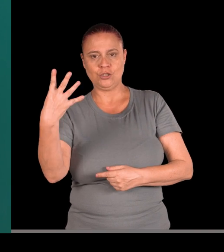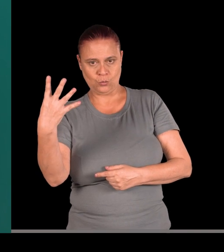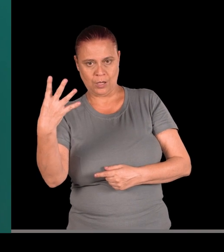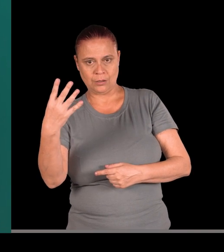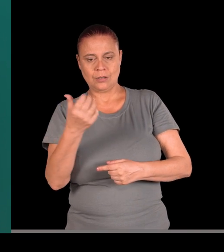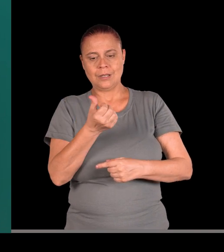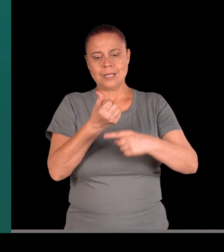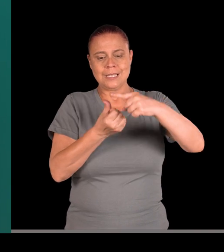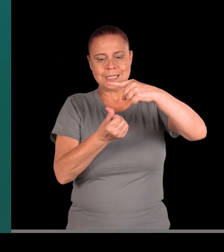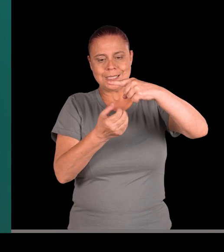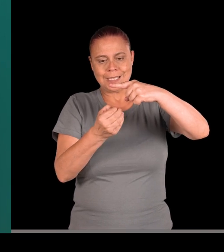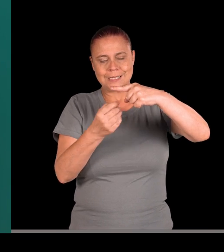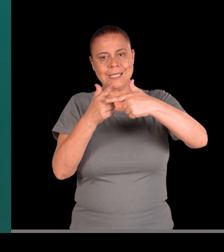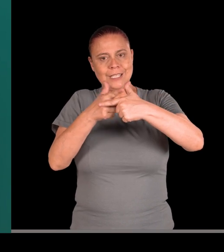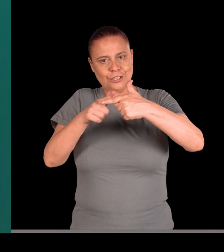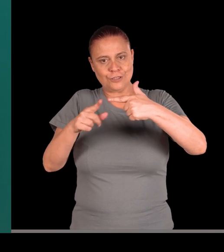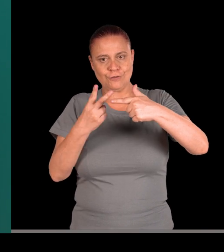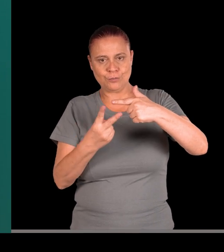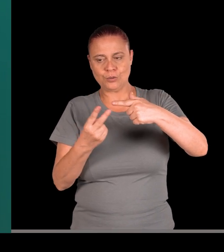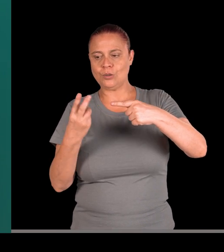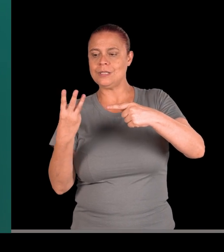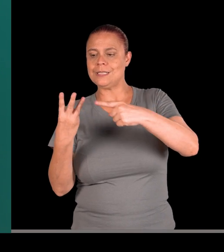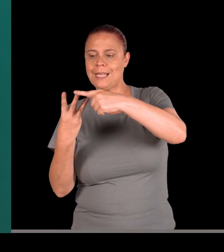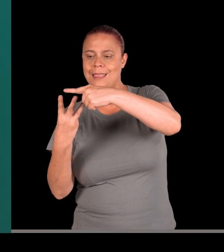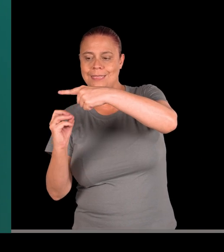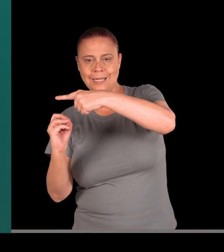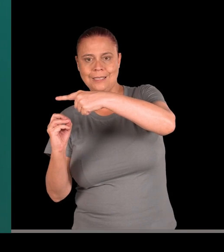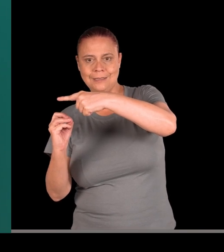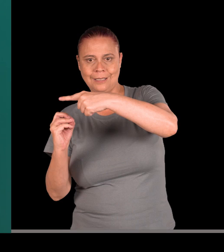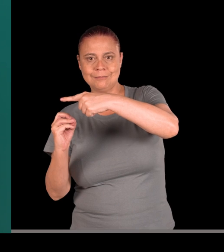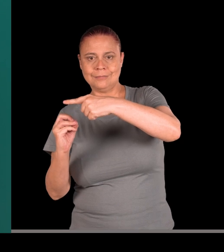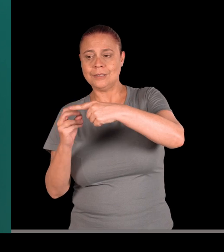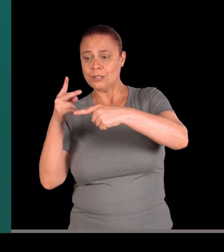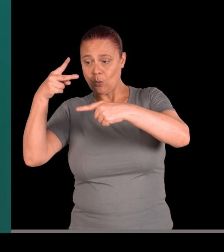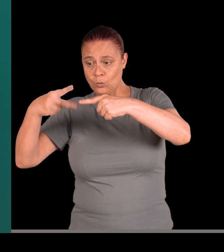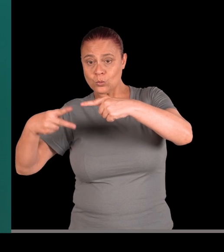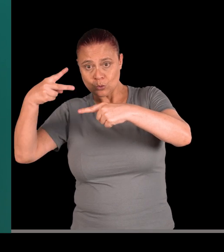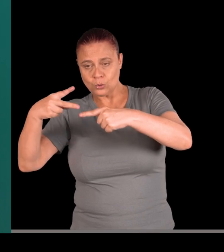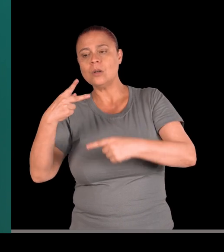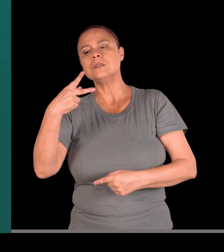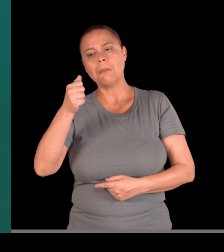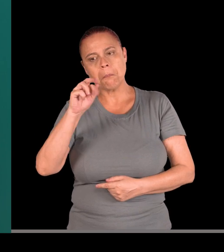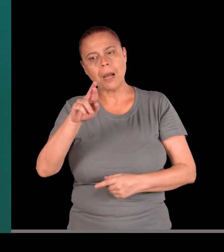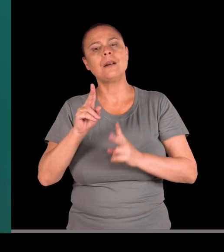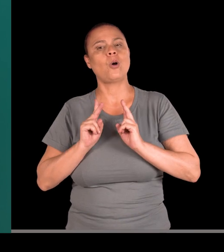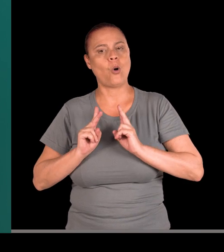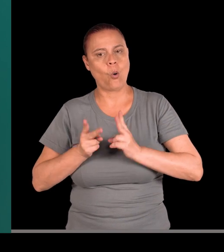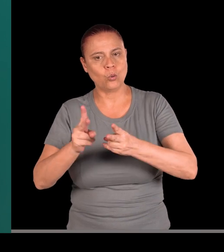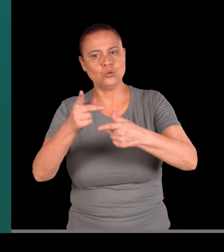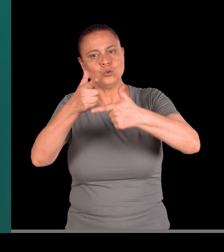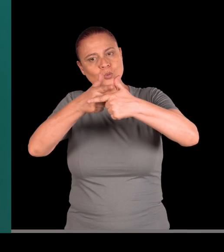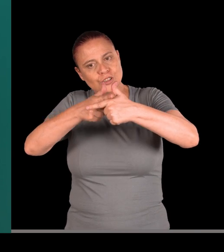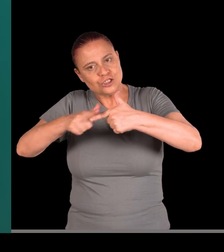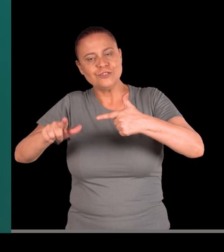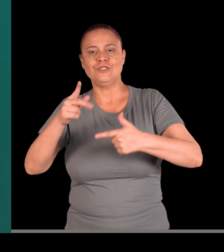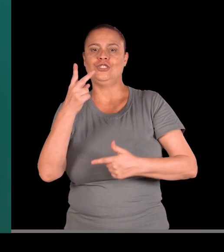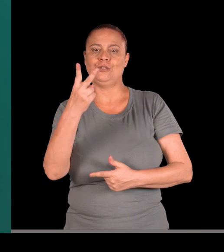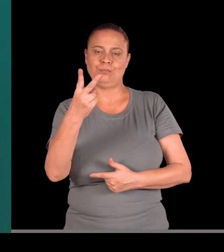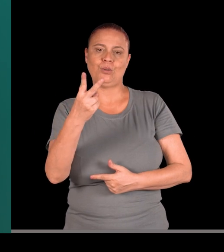2, 24. 60 dividido por 2, 30. Os dois são pares. Posso continuar